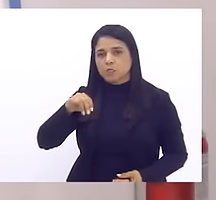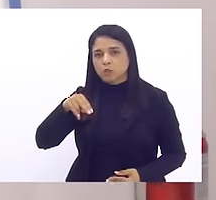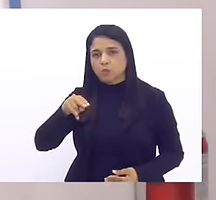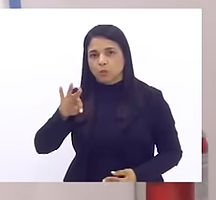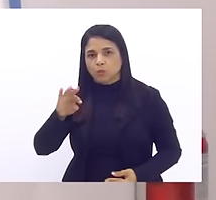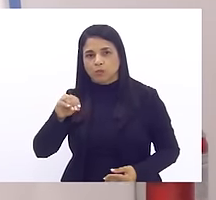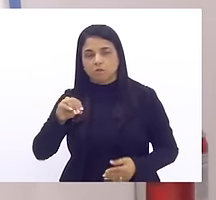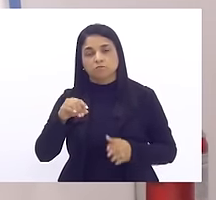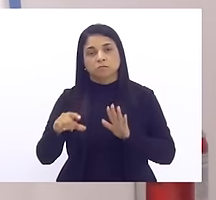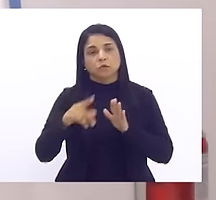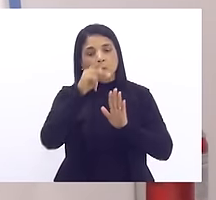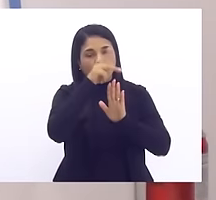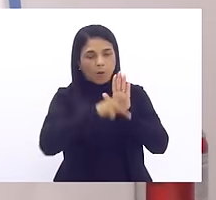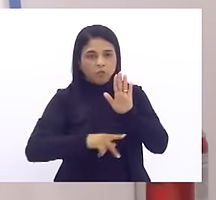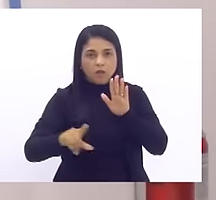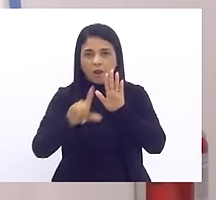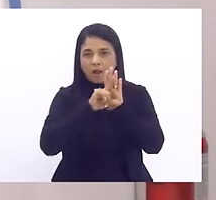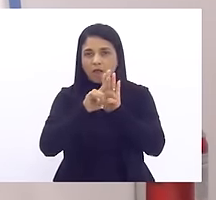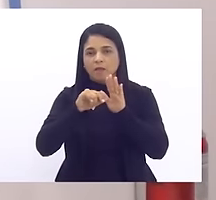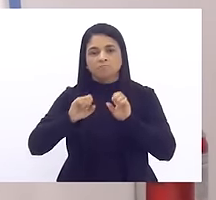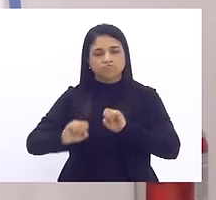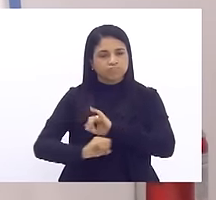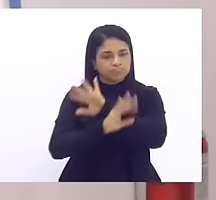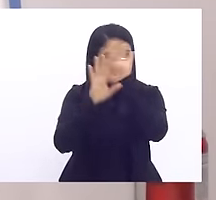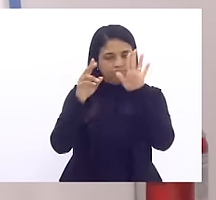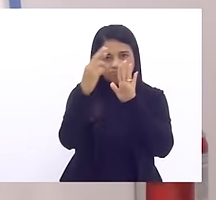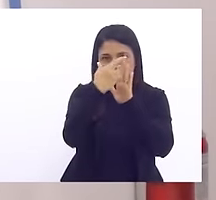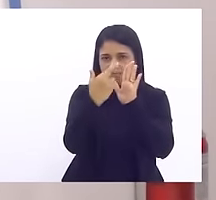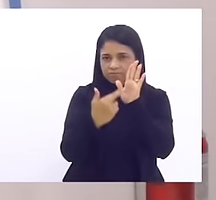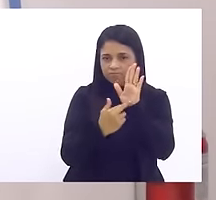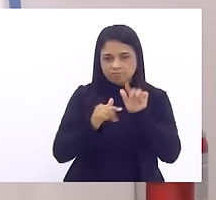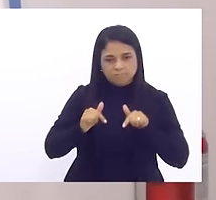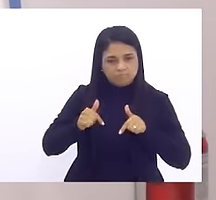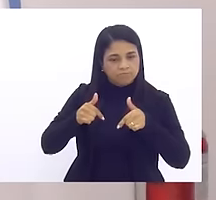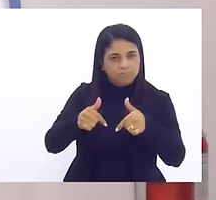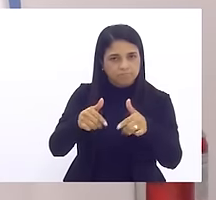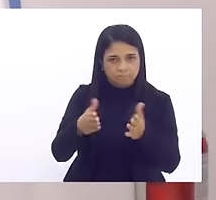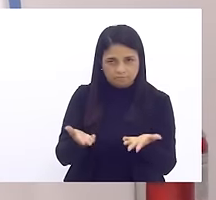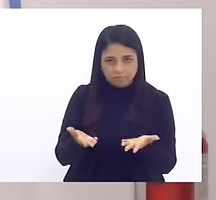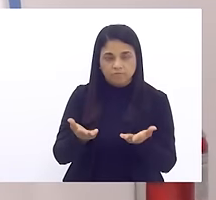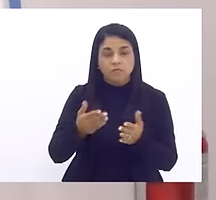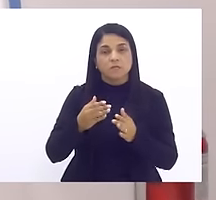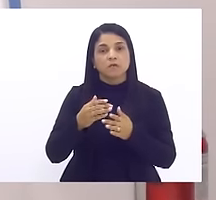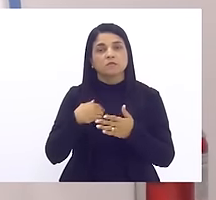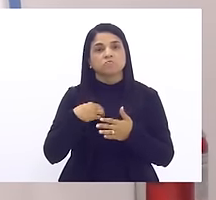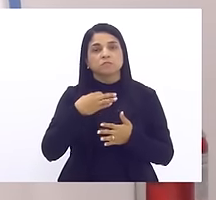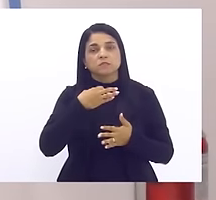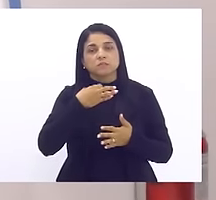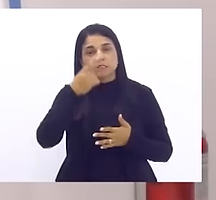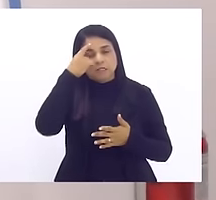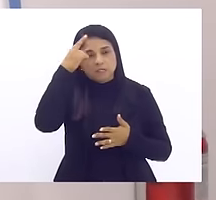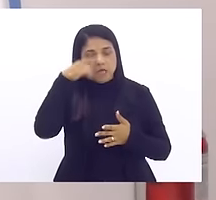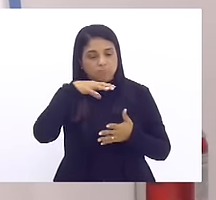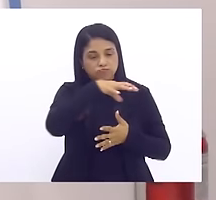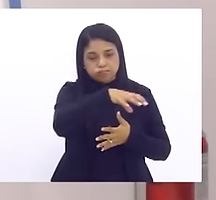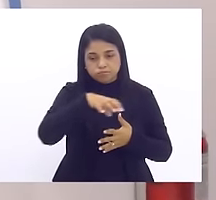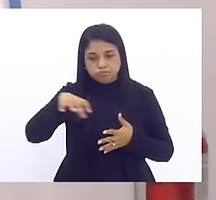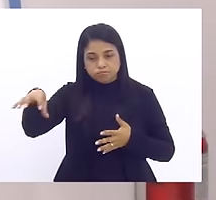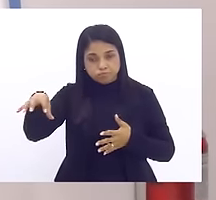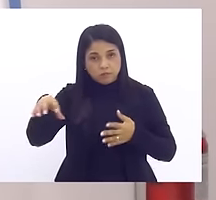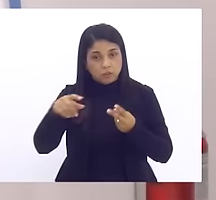sobre o estatuto da Blitz criando regras Claras no Rio de Janeiro sobre as operações a nossa ideia dividir as operações em duas categorias